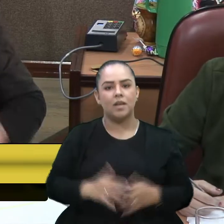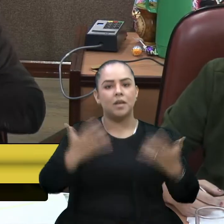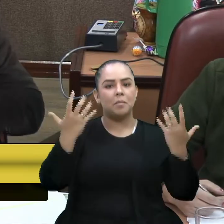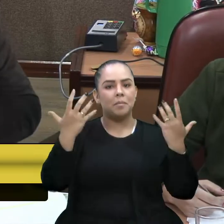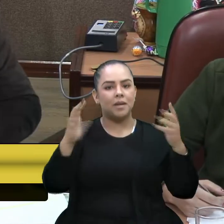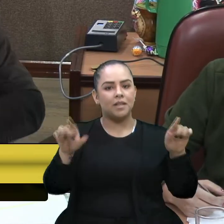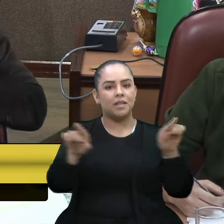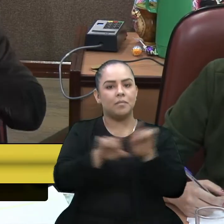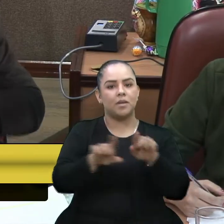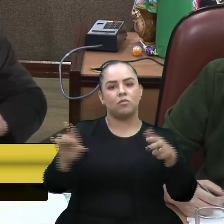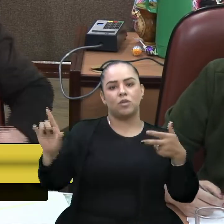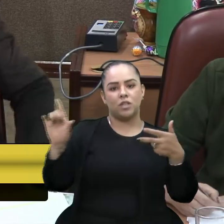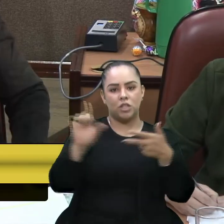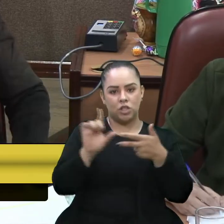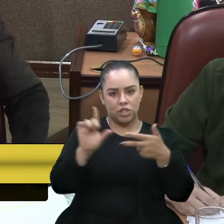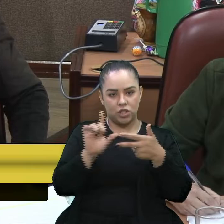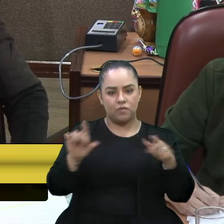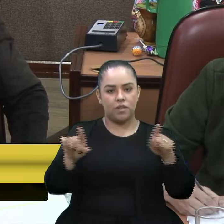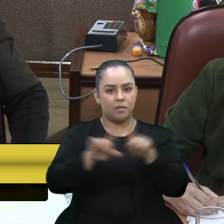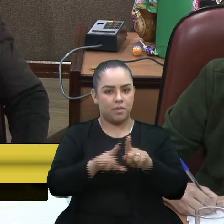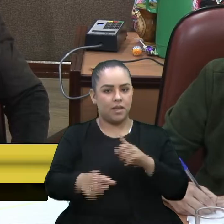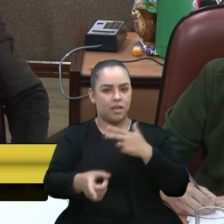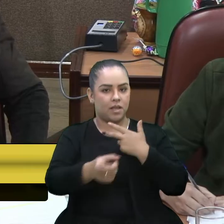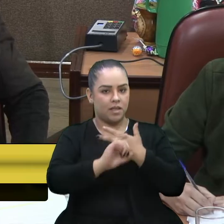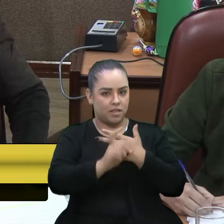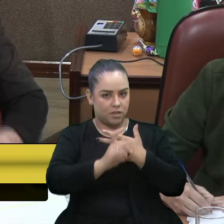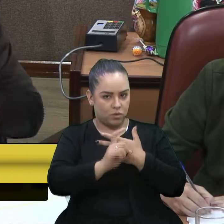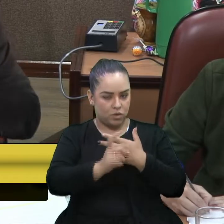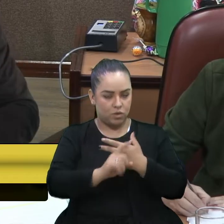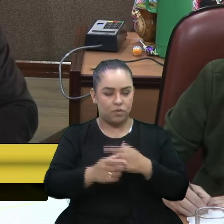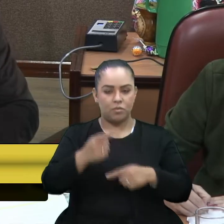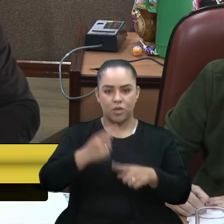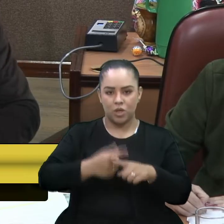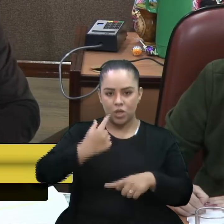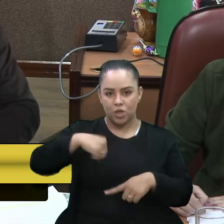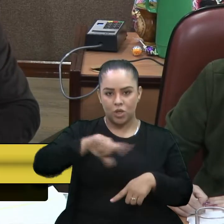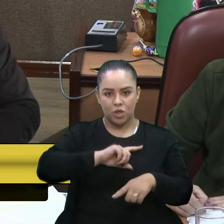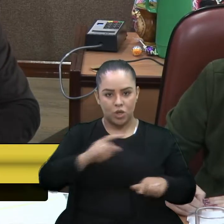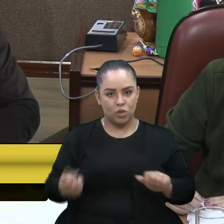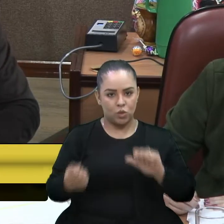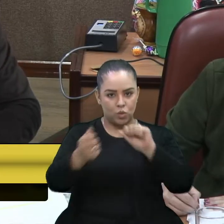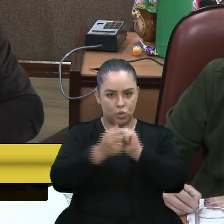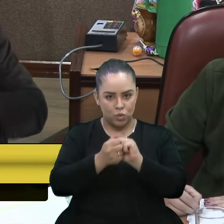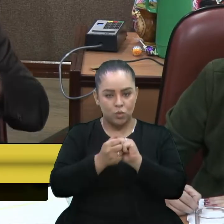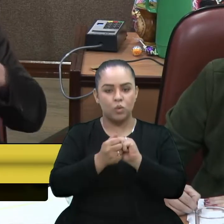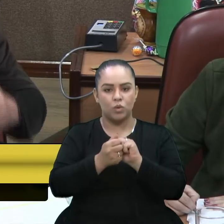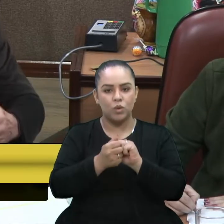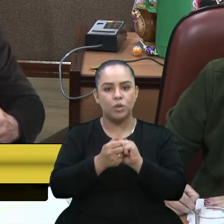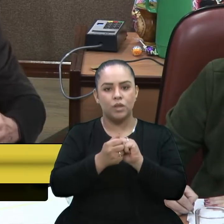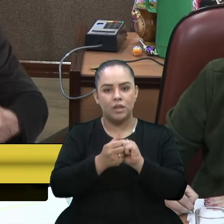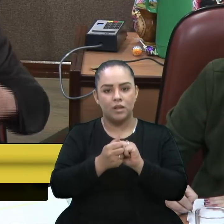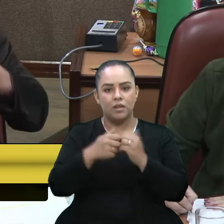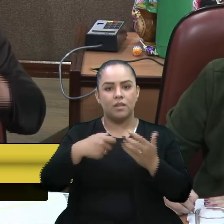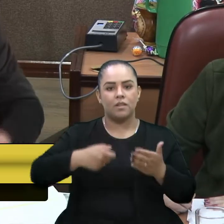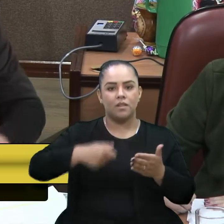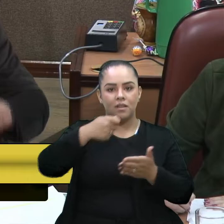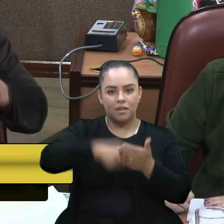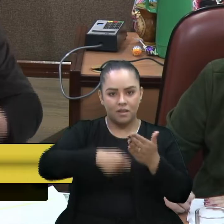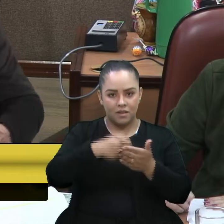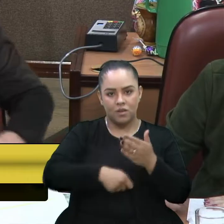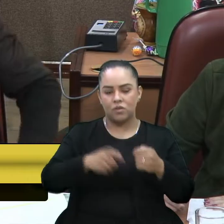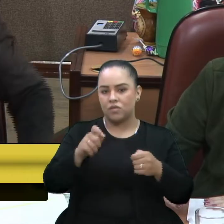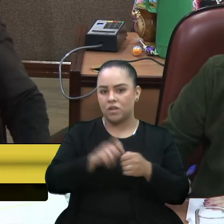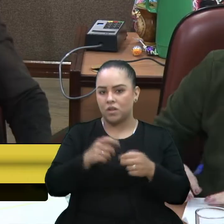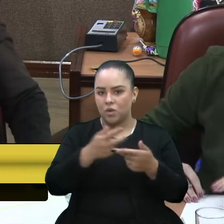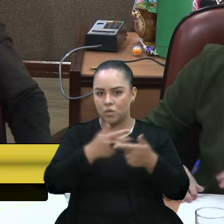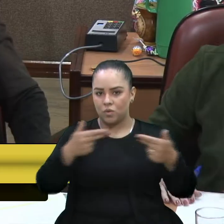o Legislativo e o Executivo. Porque nós juntos estamos tentando fazer alguma